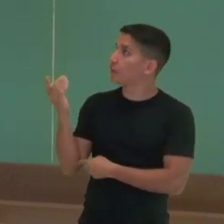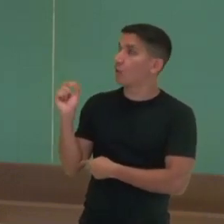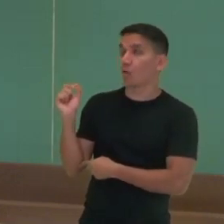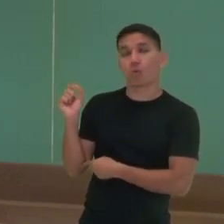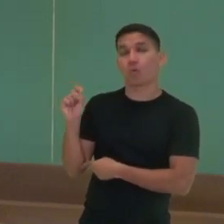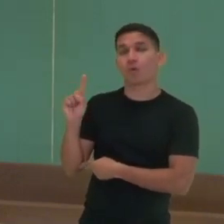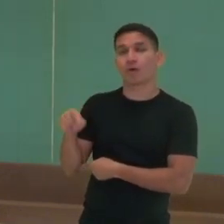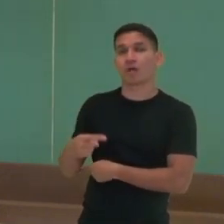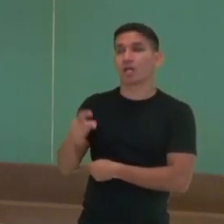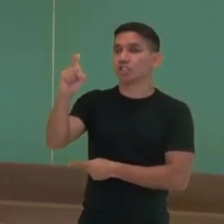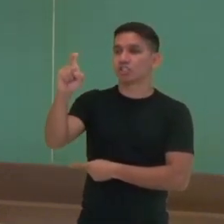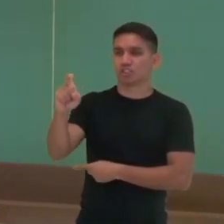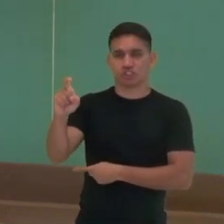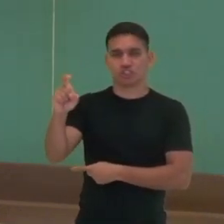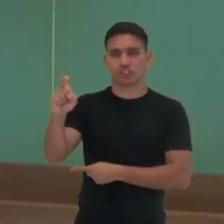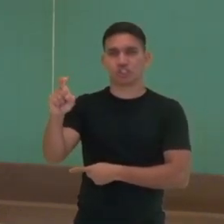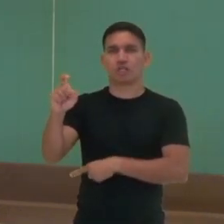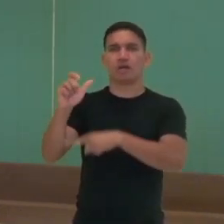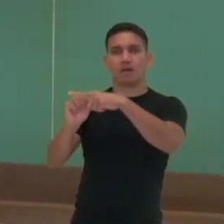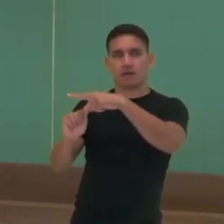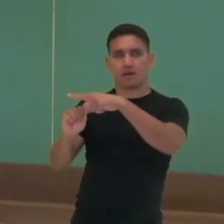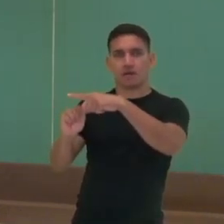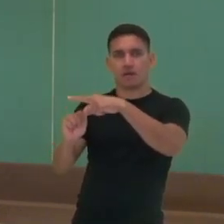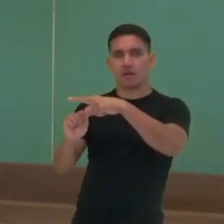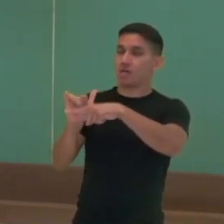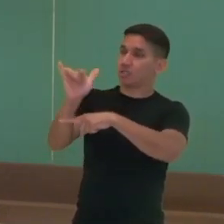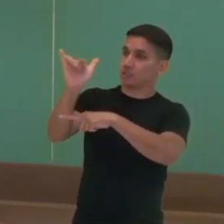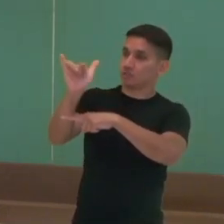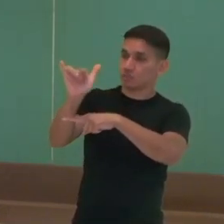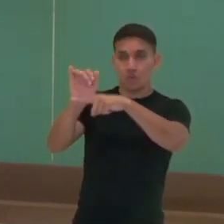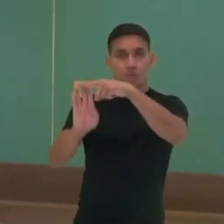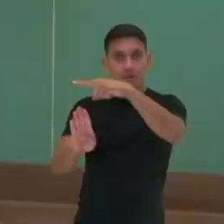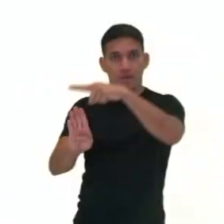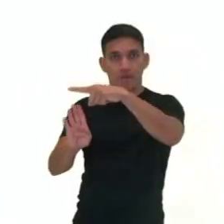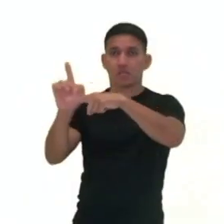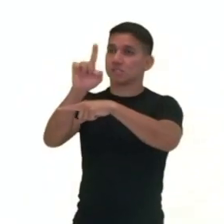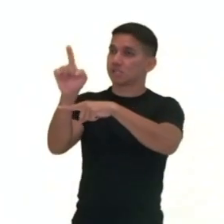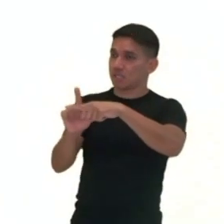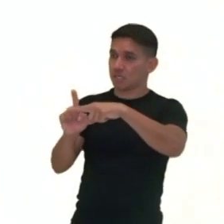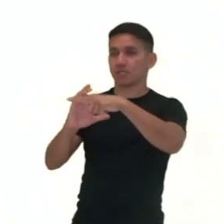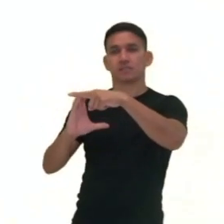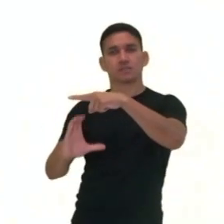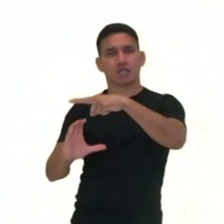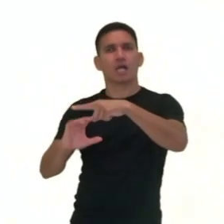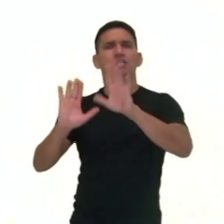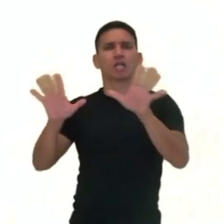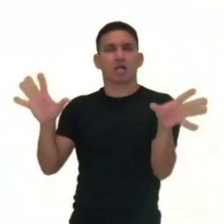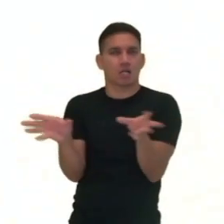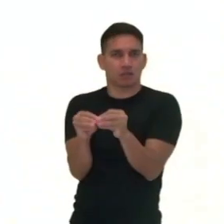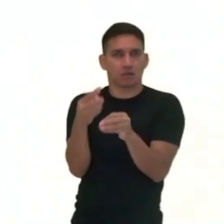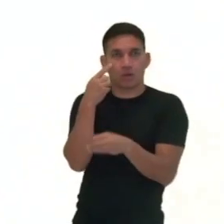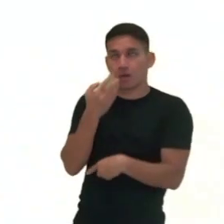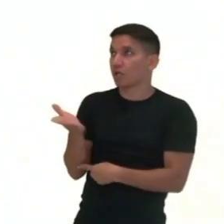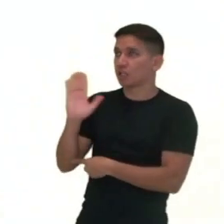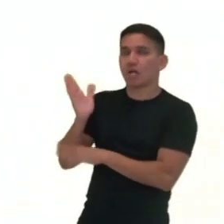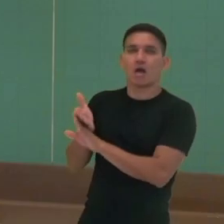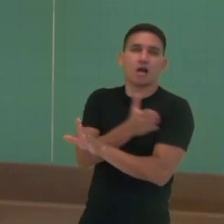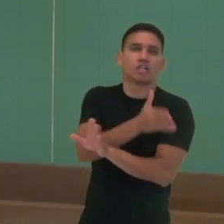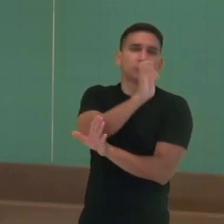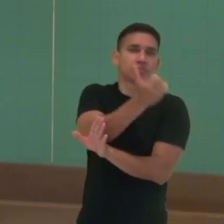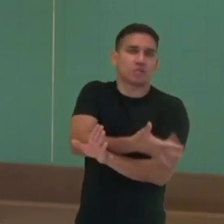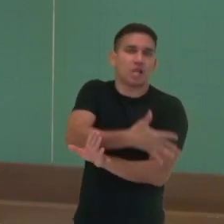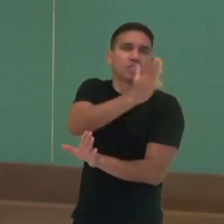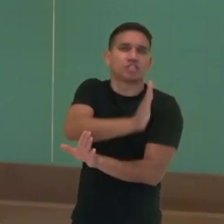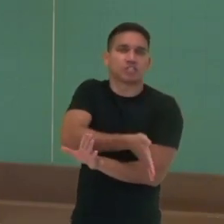colocou, né, uma representação genérica dessas razões que a professora havia comentado anteriormente